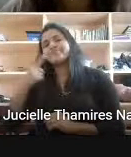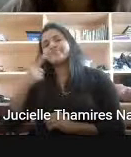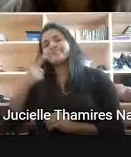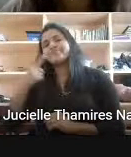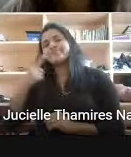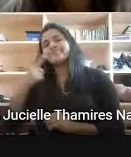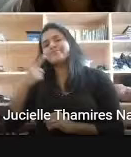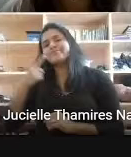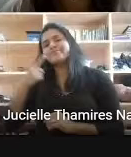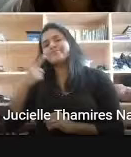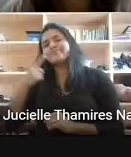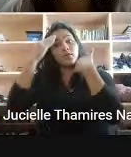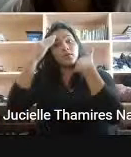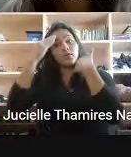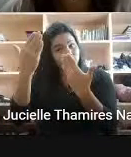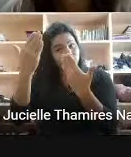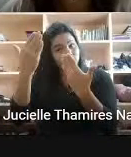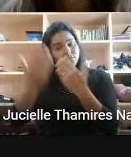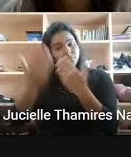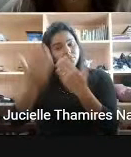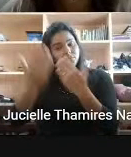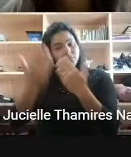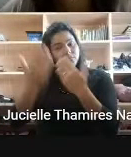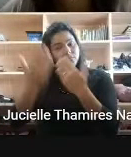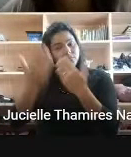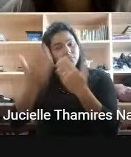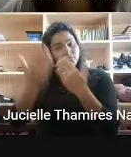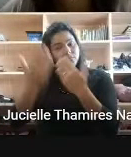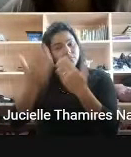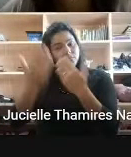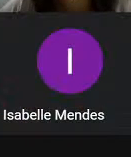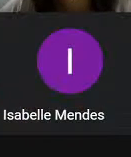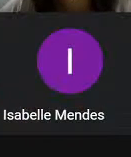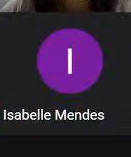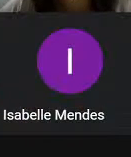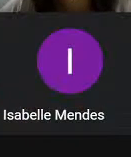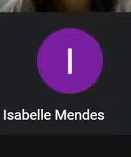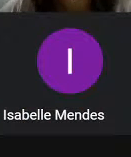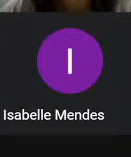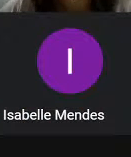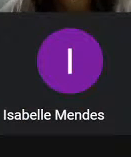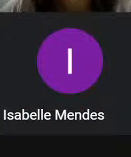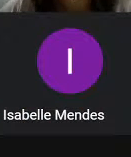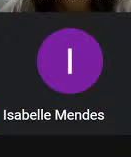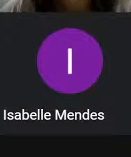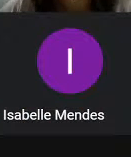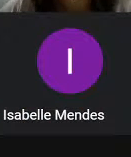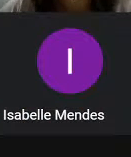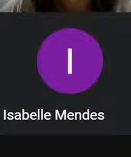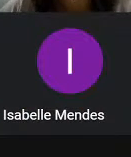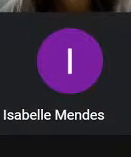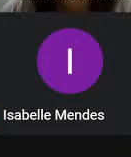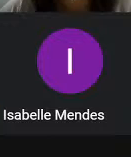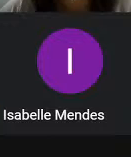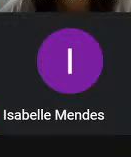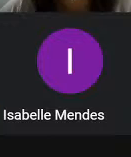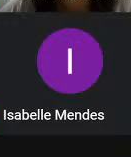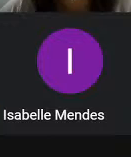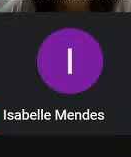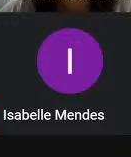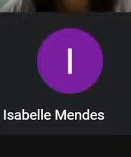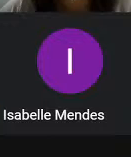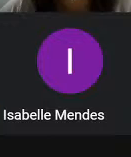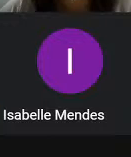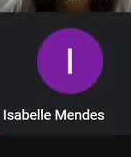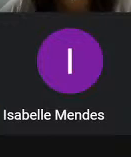agradecer a minha participação. Para mim foi uma honra estar aqui com vocês nessa tarde de hoje. Aprendi muito. Levarei daqui para